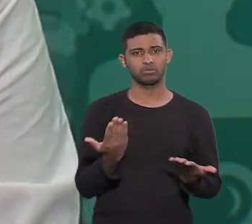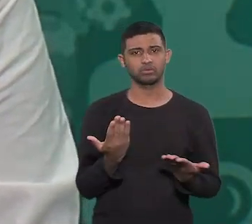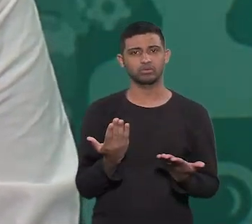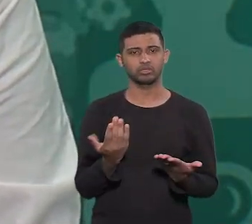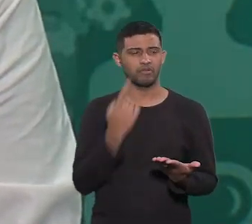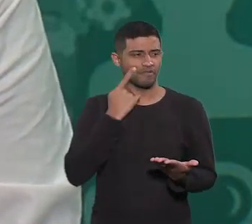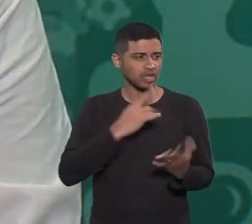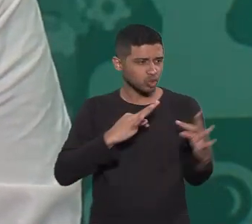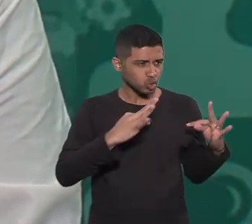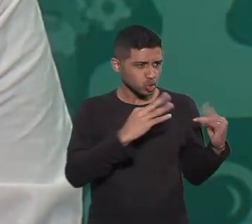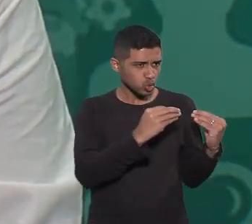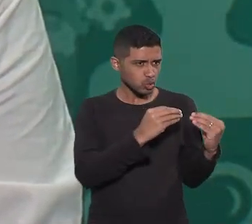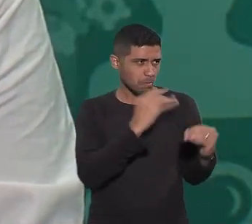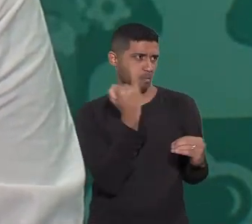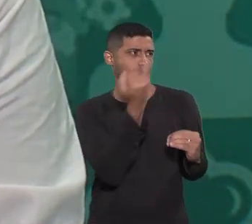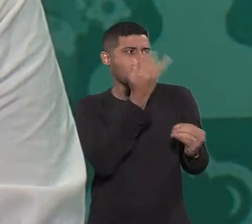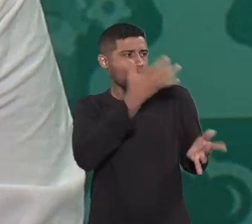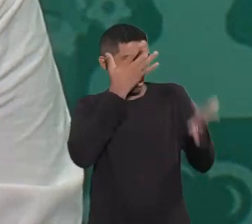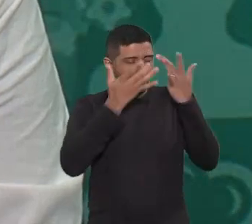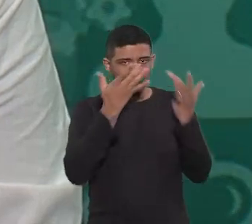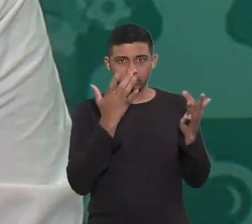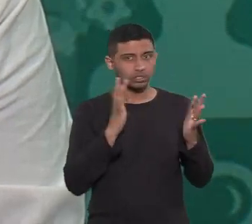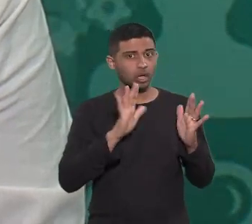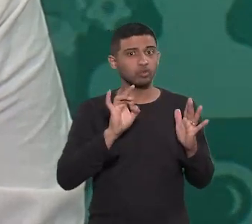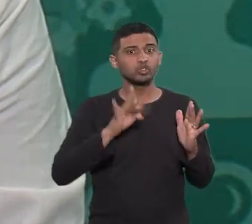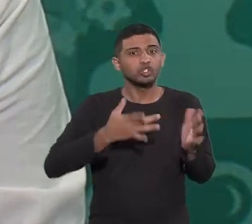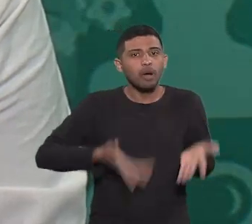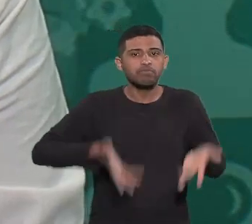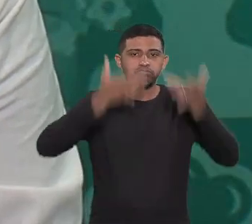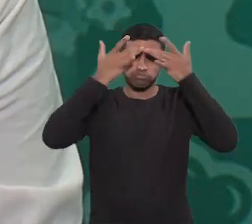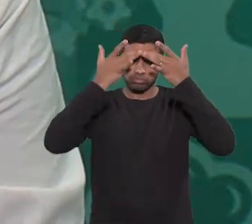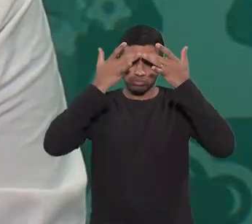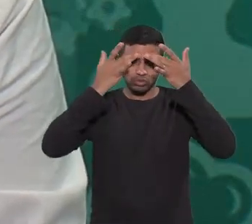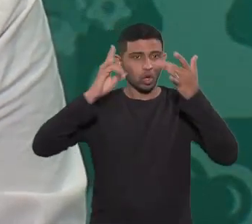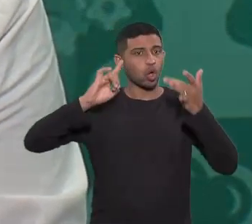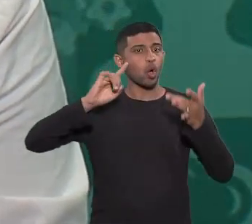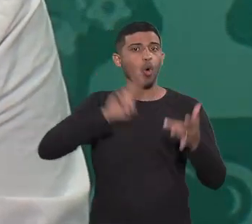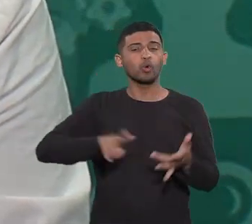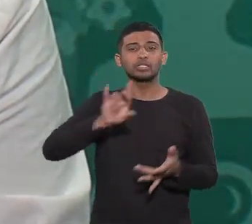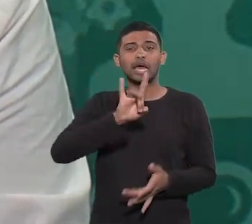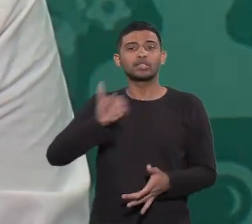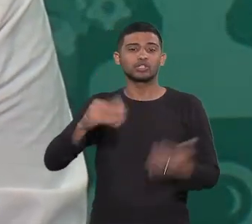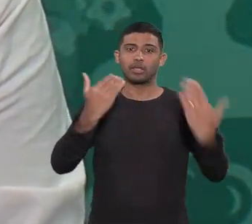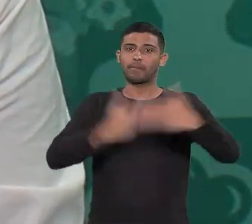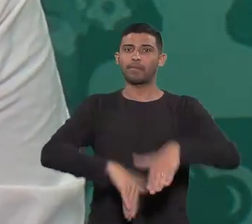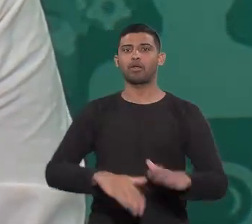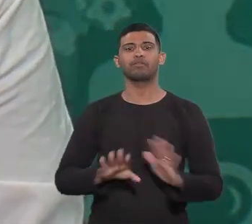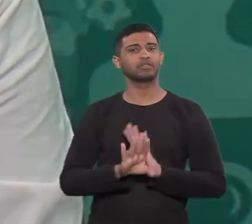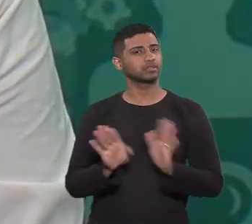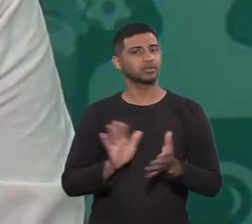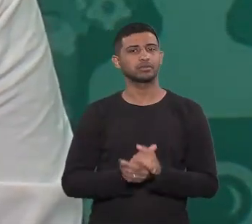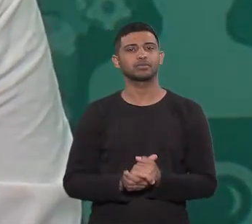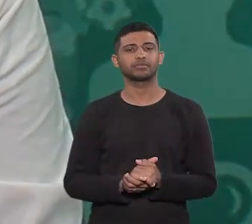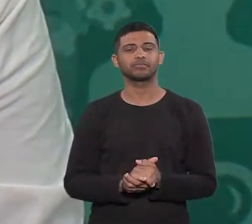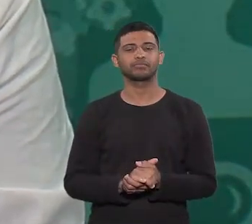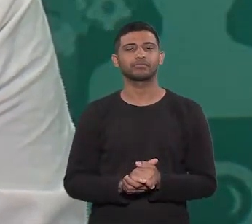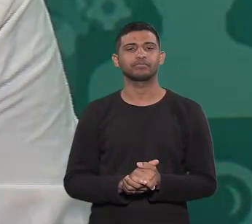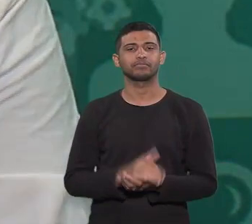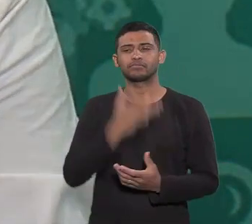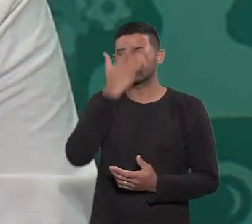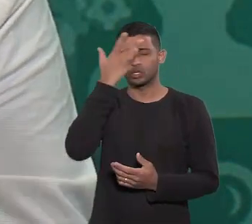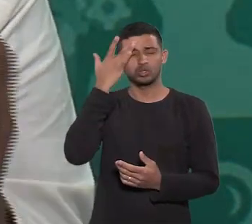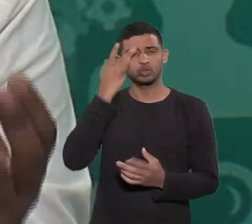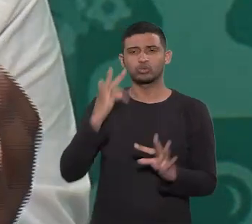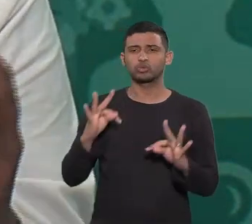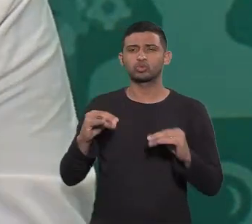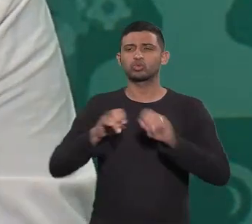a carga daquele conteúdo. Ele só serve para ser memorizado, para ser usado no dia da prova do vestibular, onde pessoas com